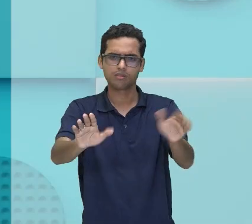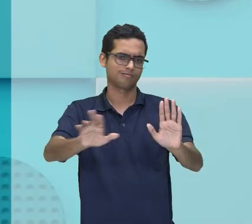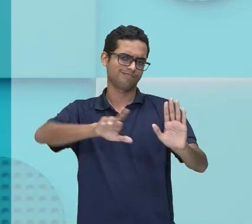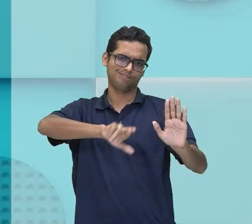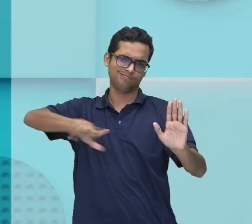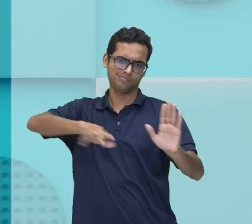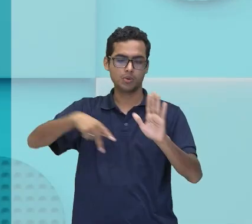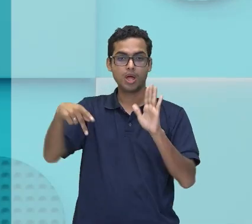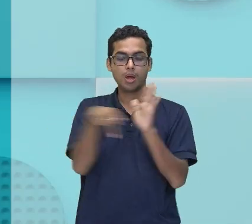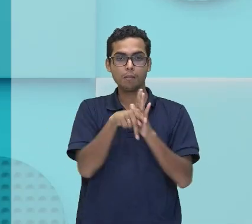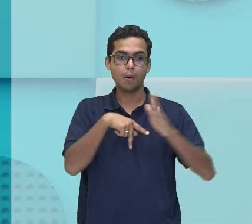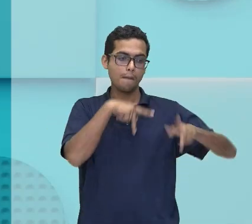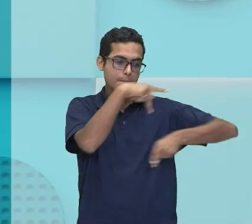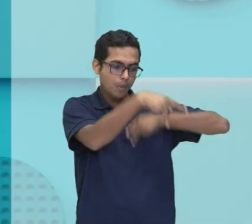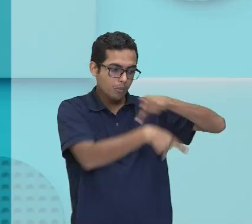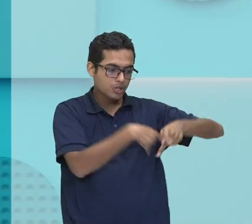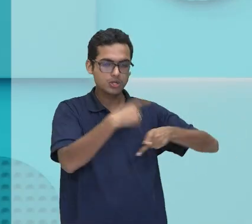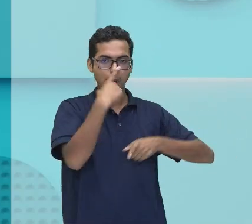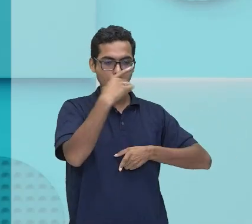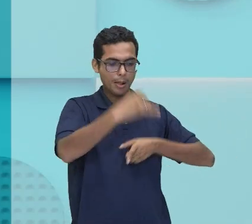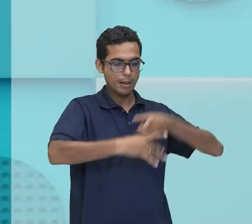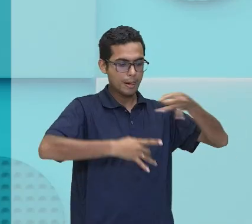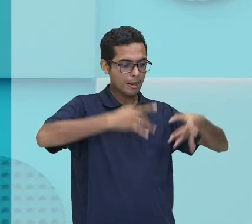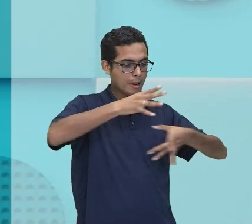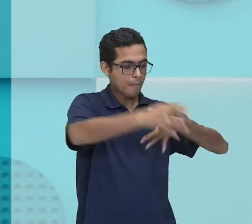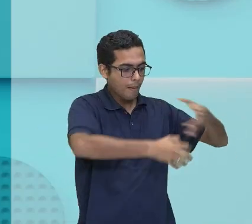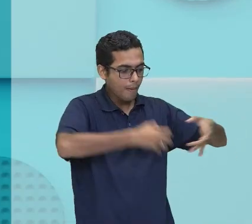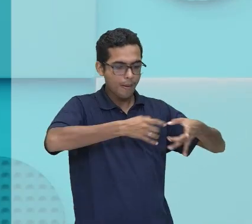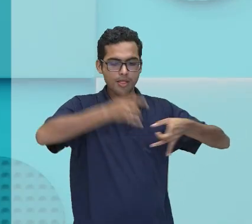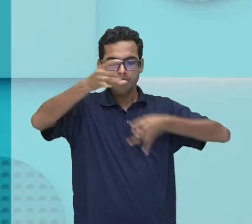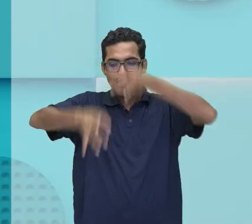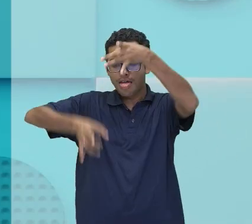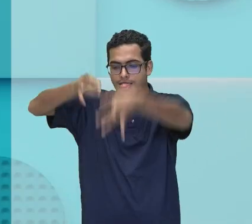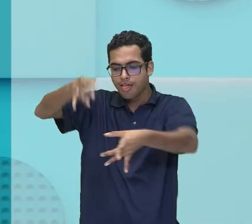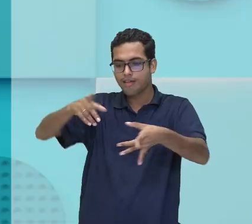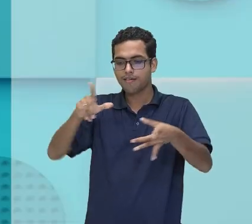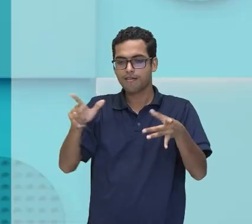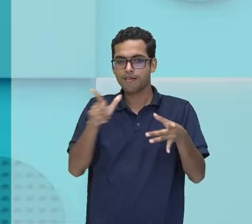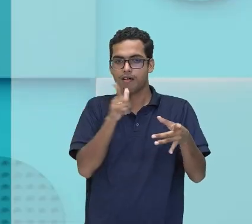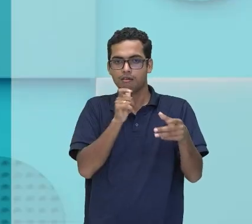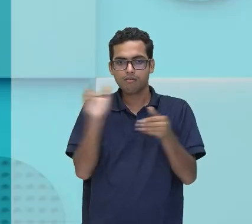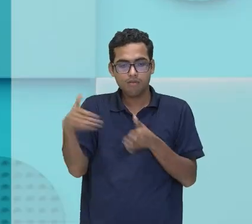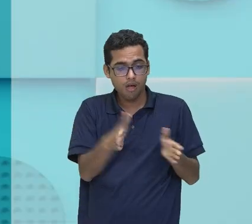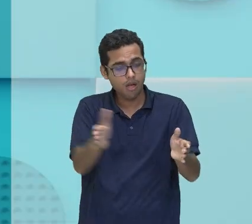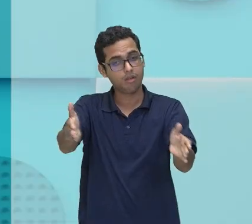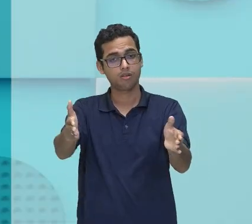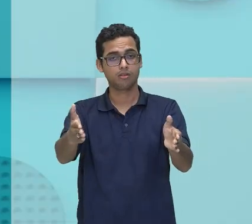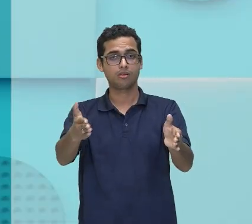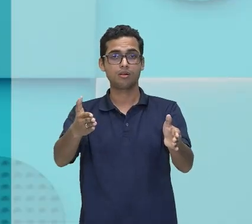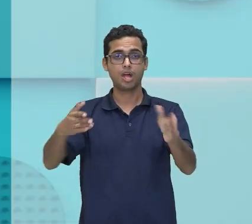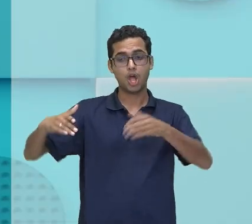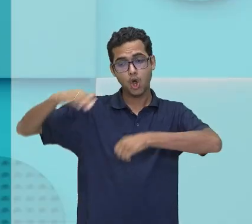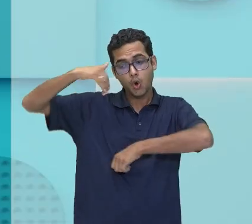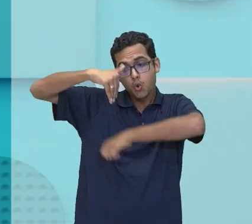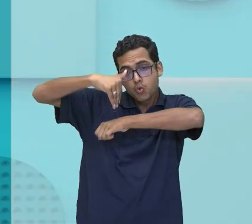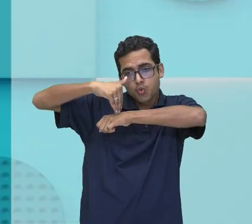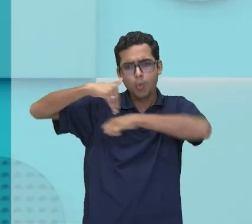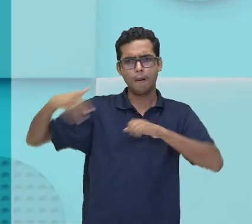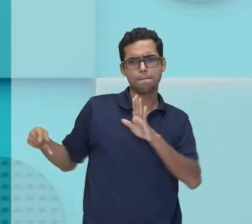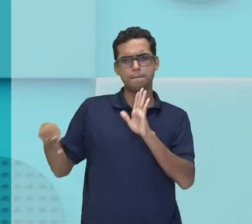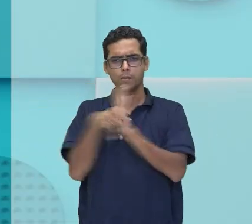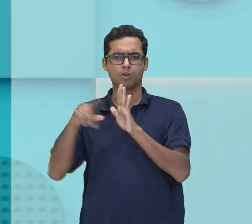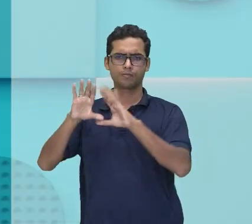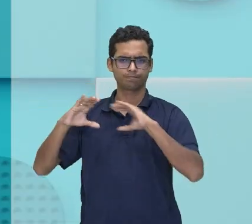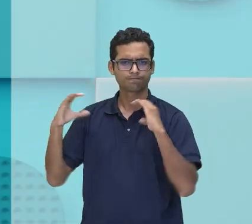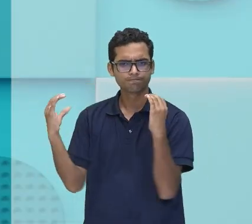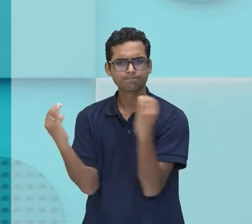Então, a mesma coisa. Morou próximo dos rios, está sujando, vai trazer doença, gente. Inclusive essas que nós estamos falando e outras muito mais